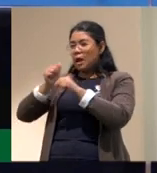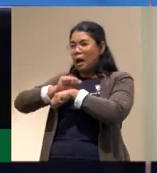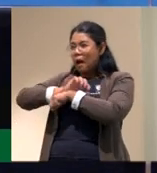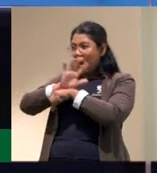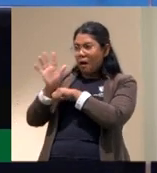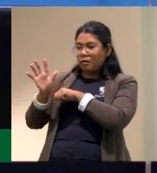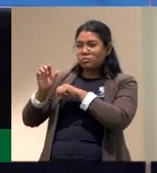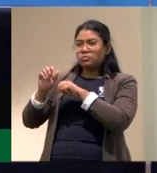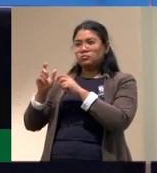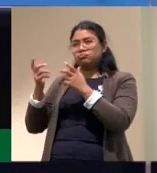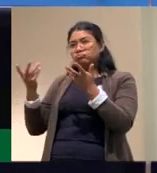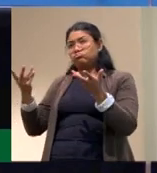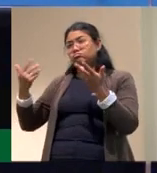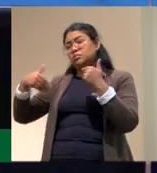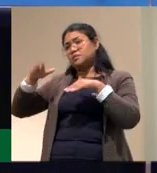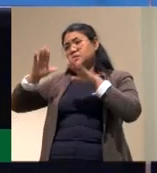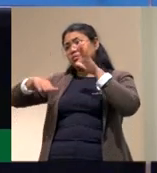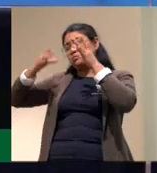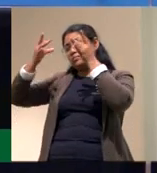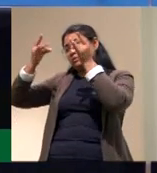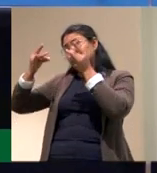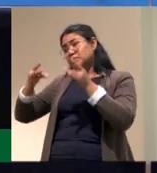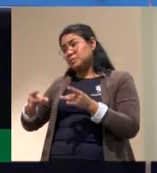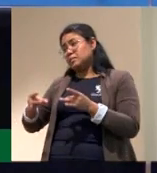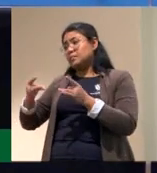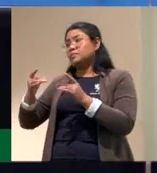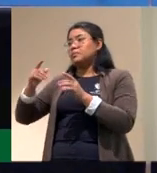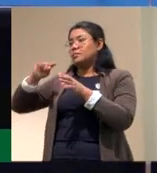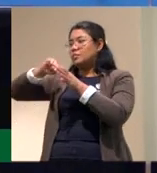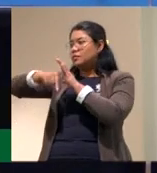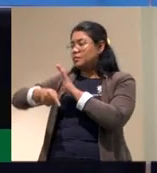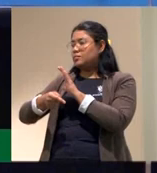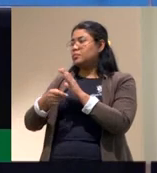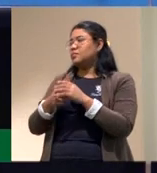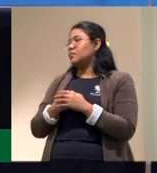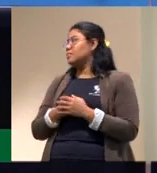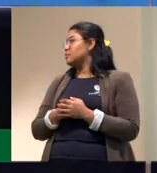Então, talvez a gente pudesse pontuar um pouco, né,